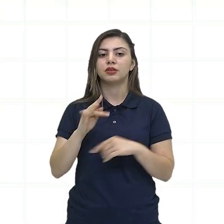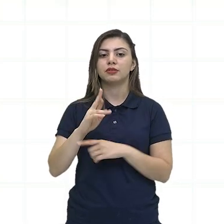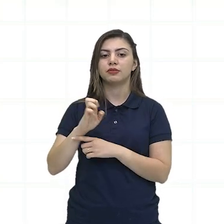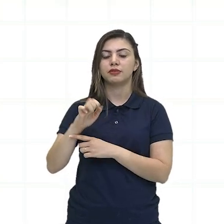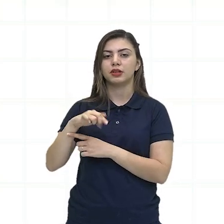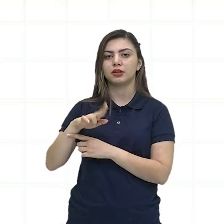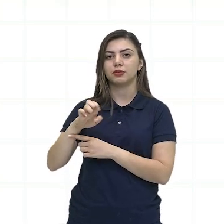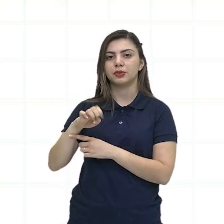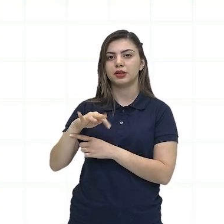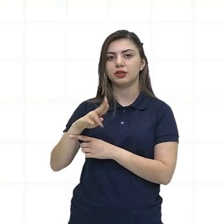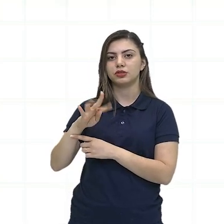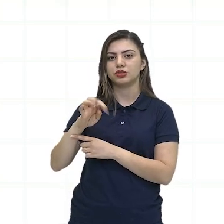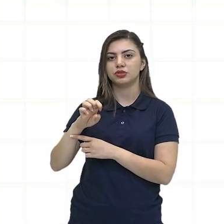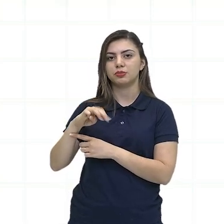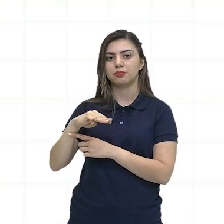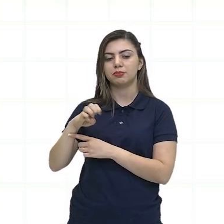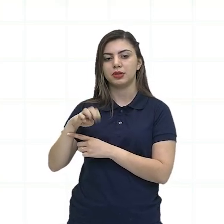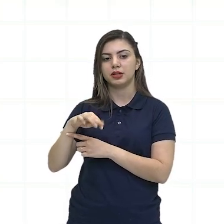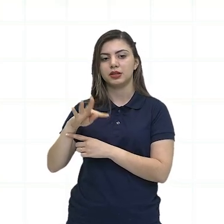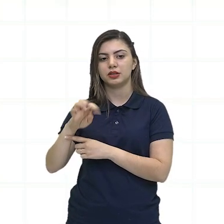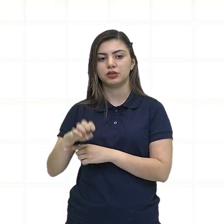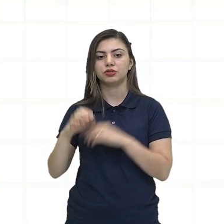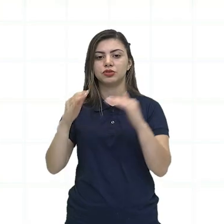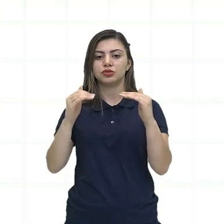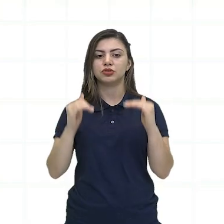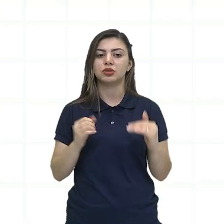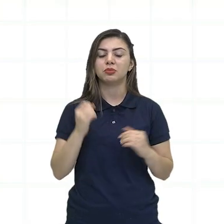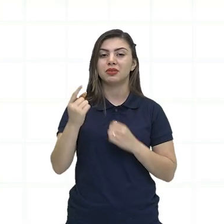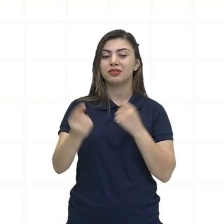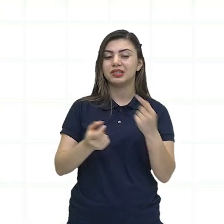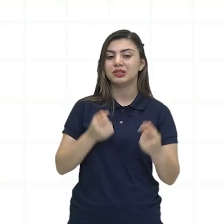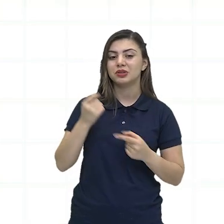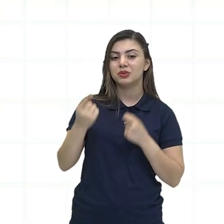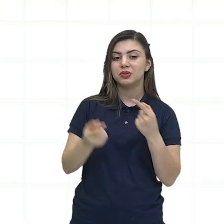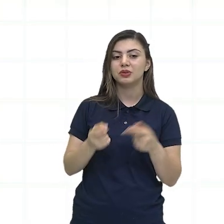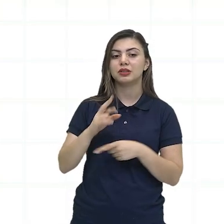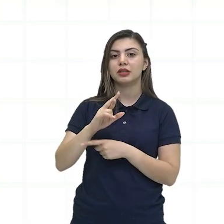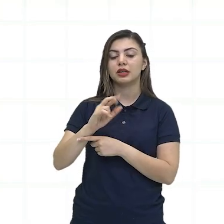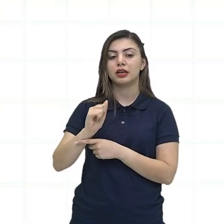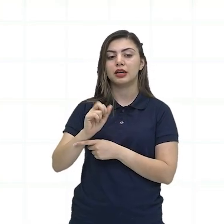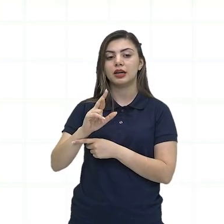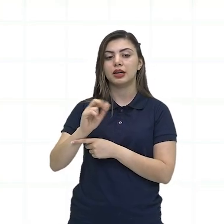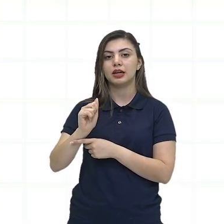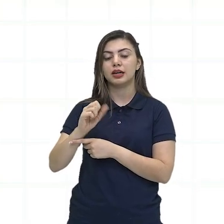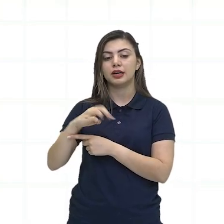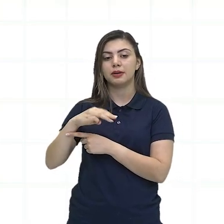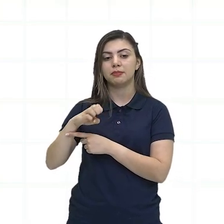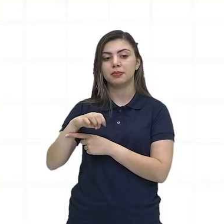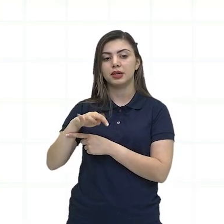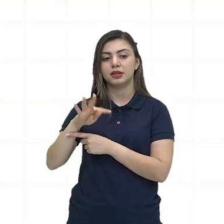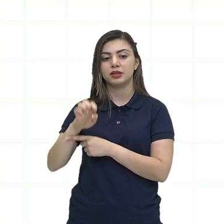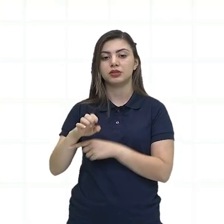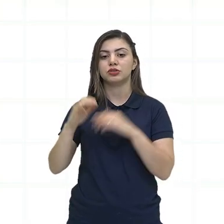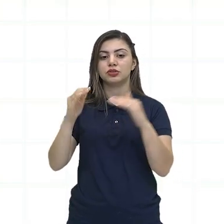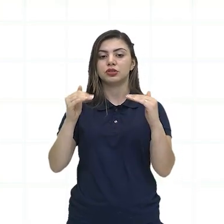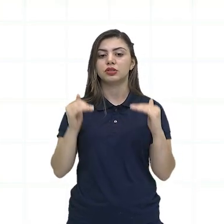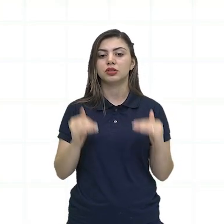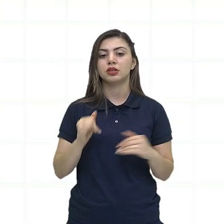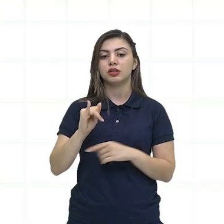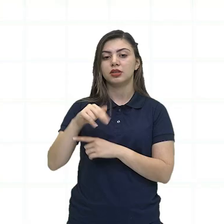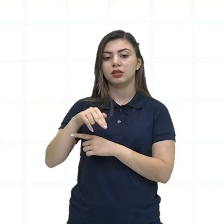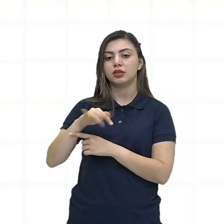vez em quando, rarely, raramente, seldom, que não é frequente,